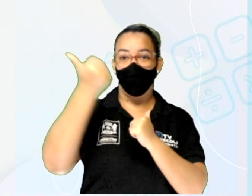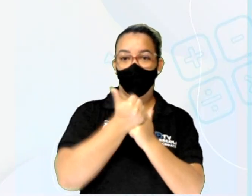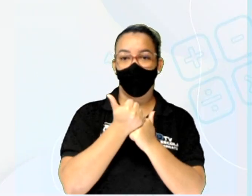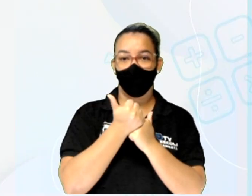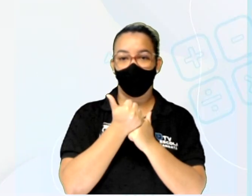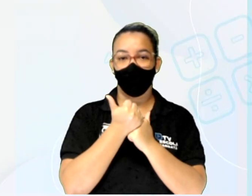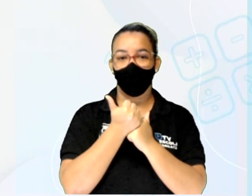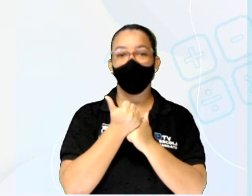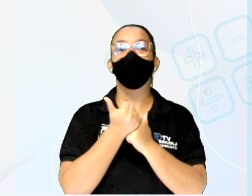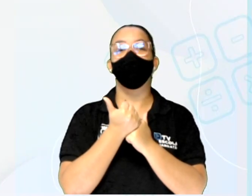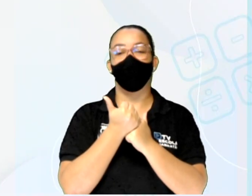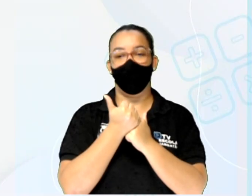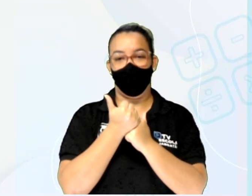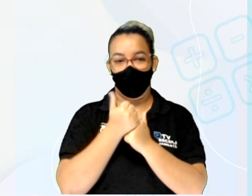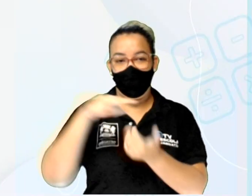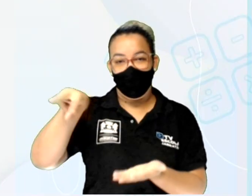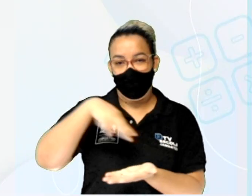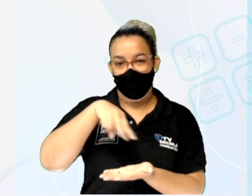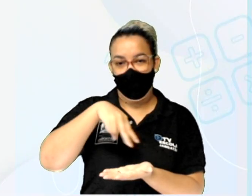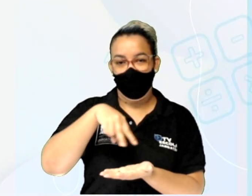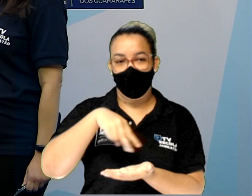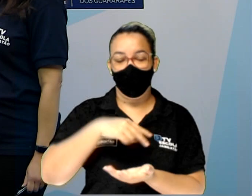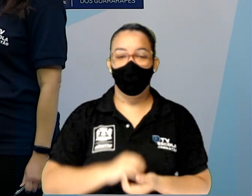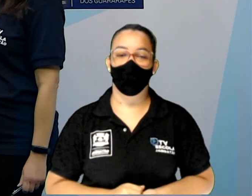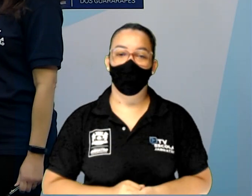da ação, que é aqui dançar.